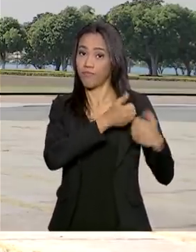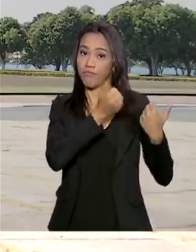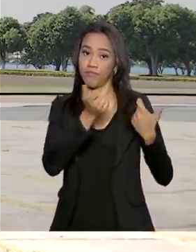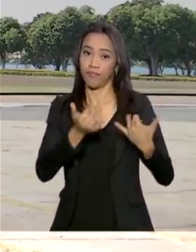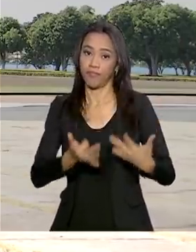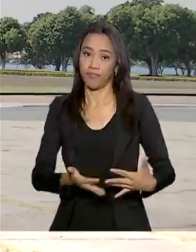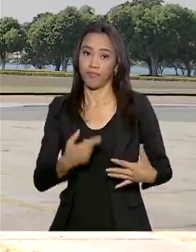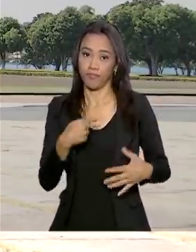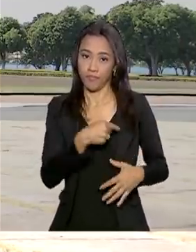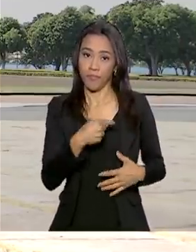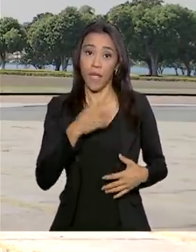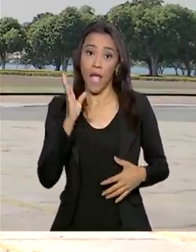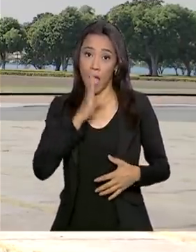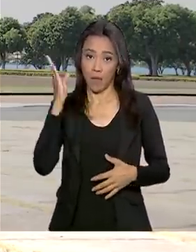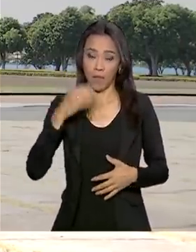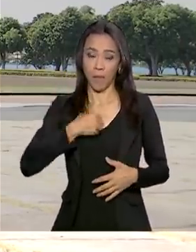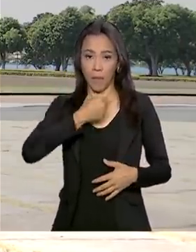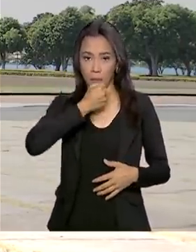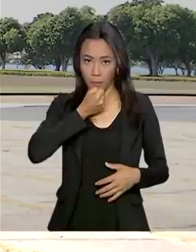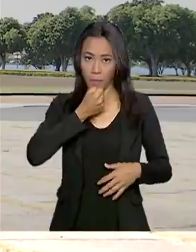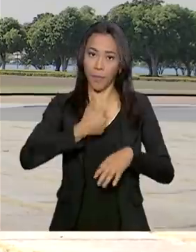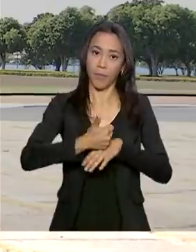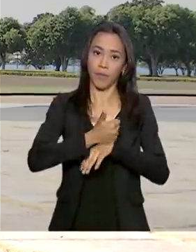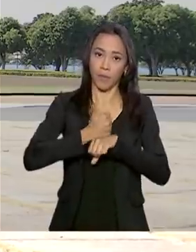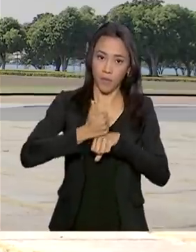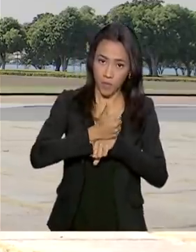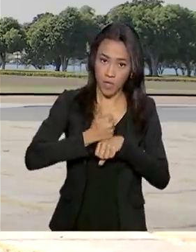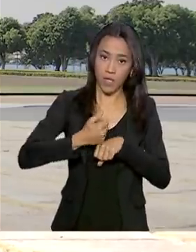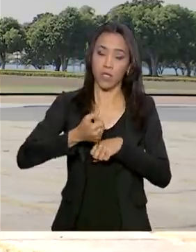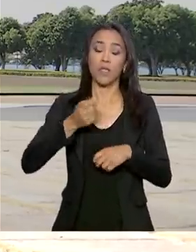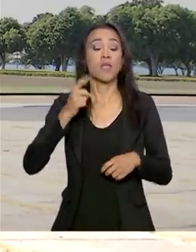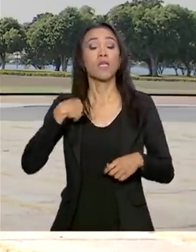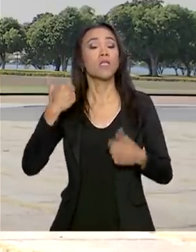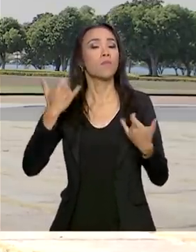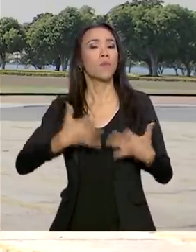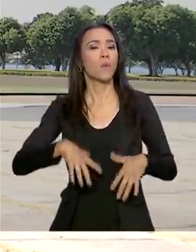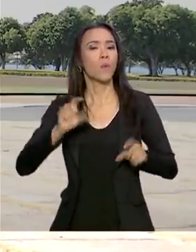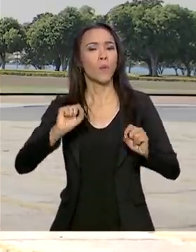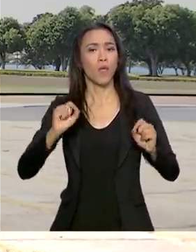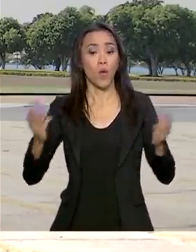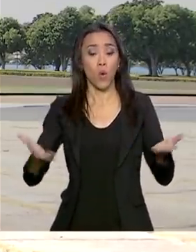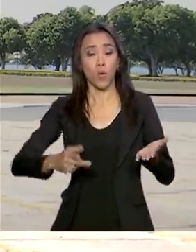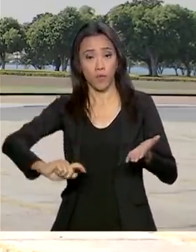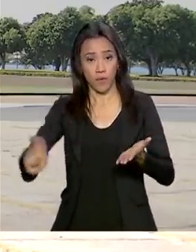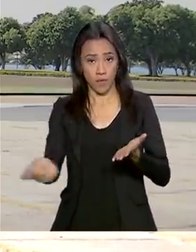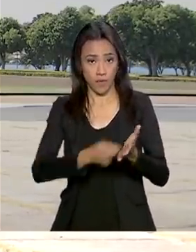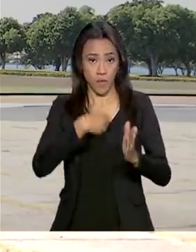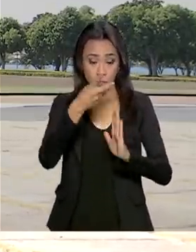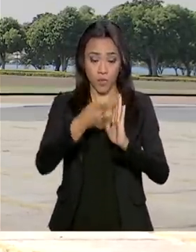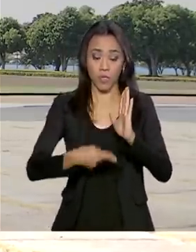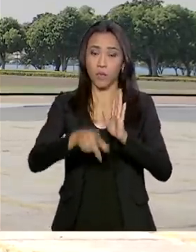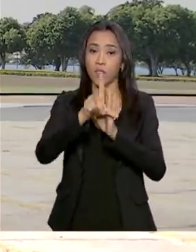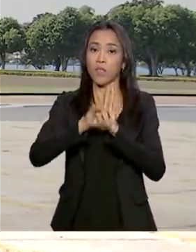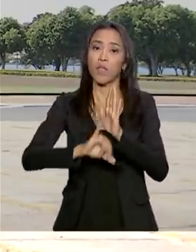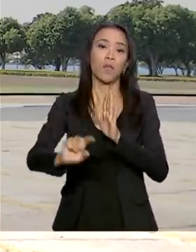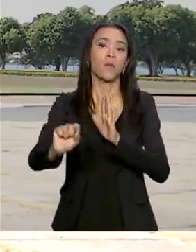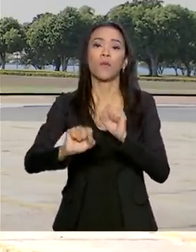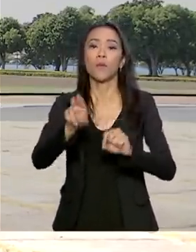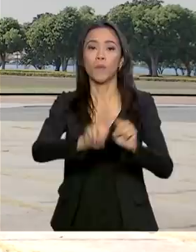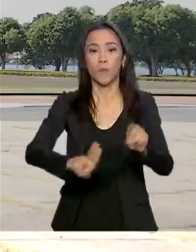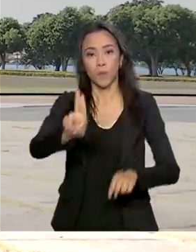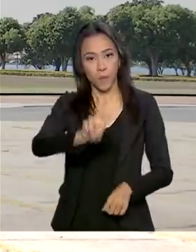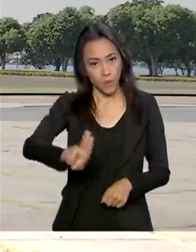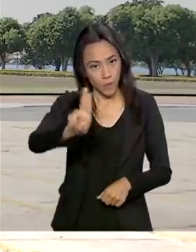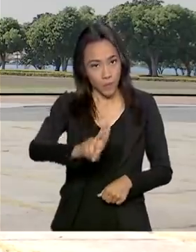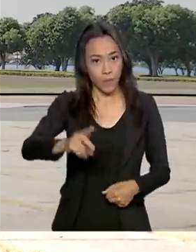rápida entrevista que ele deu aos jornalistas, o presidente confirmou que vai sancionar hoje o projeto de lei que permite o posse de armas